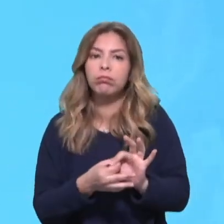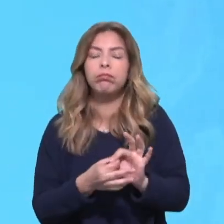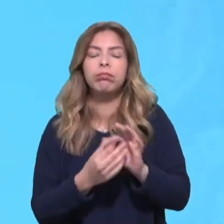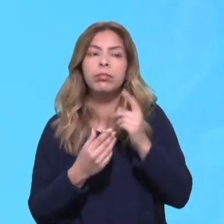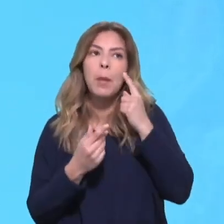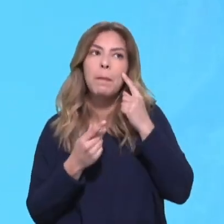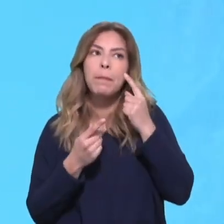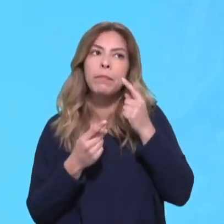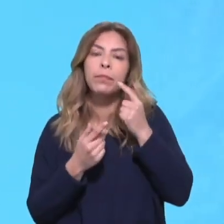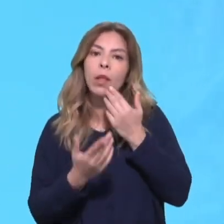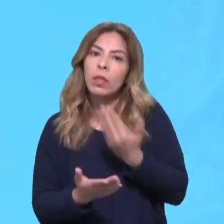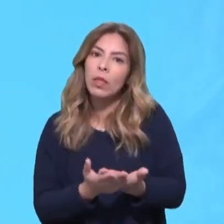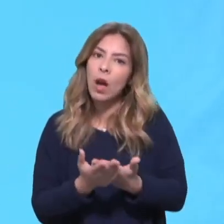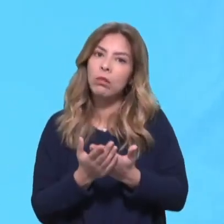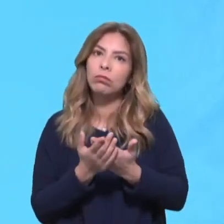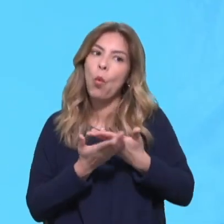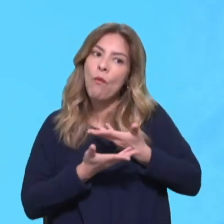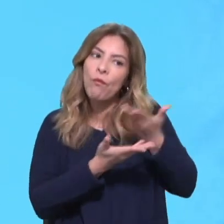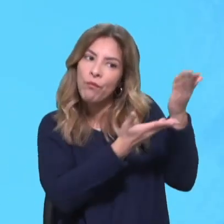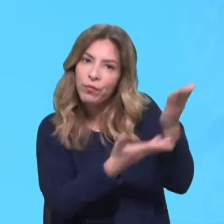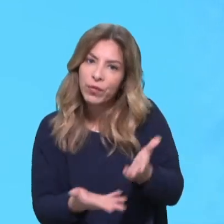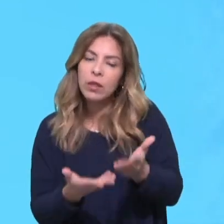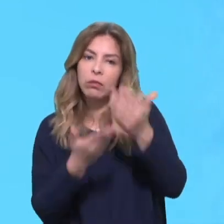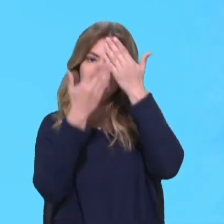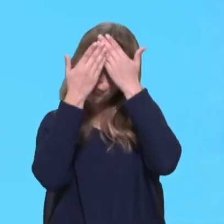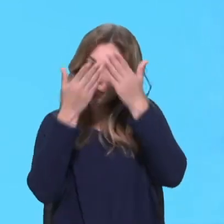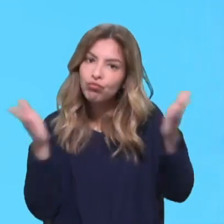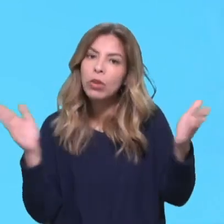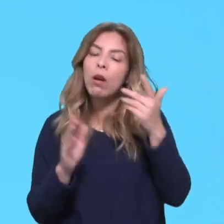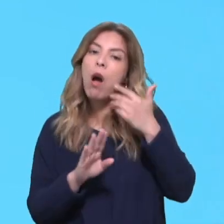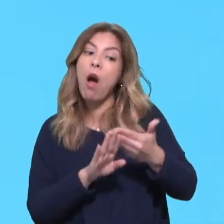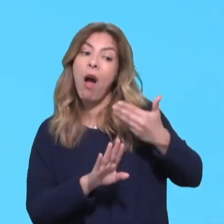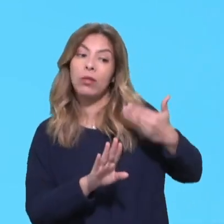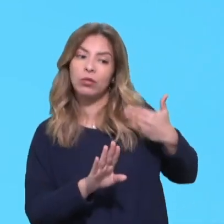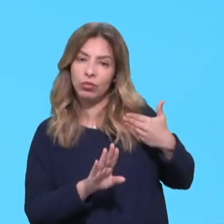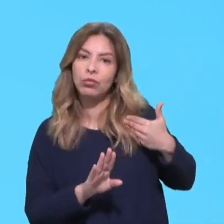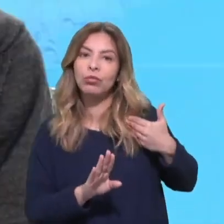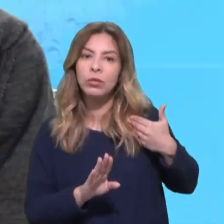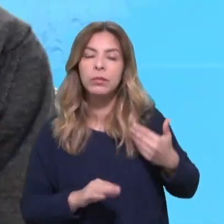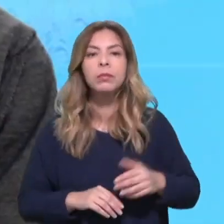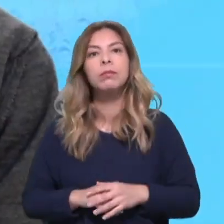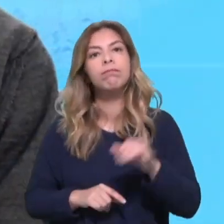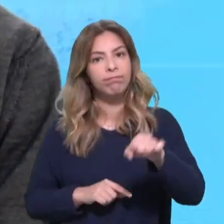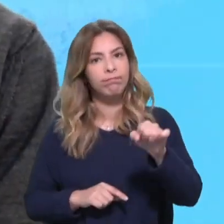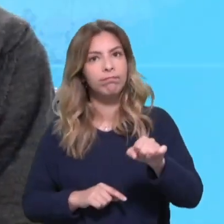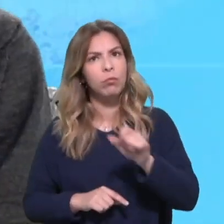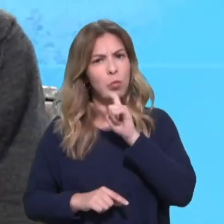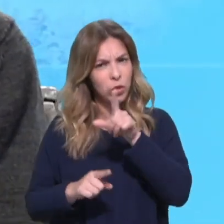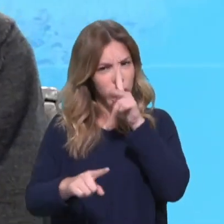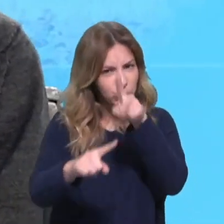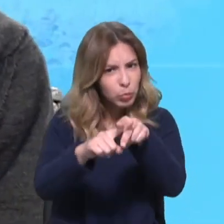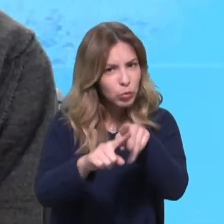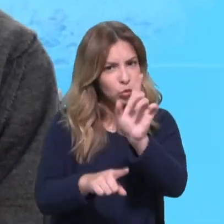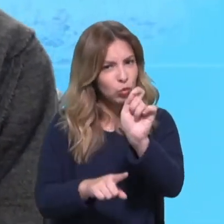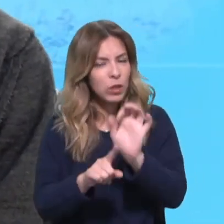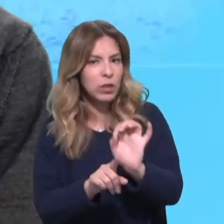convite que se vai alargando para aquilo que é anunciado na Vigília Pascal e no Domingo de Páscoa? Sim. Posso só fazer um